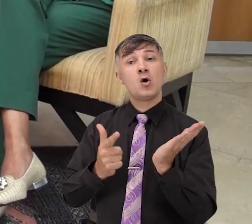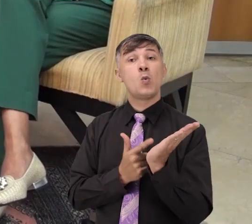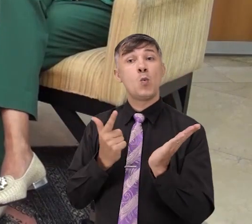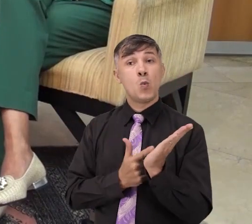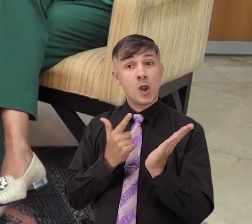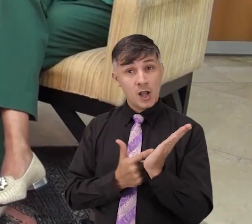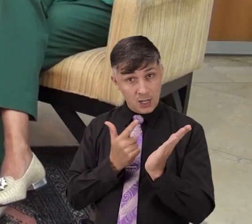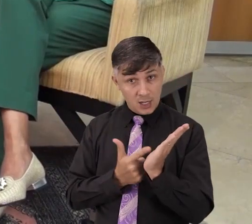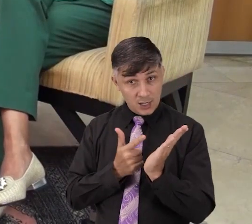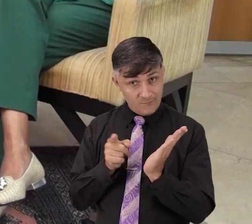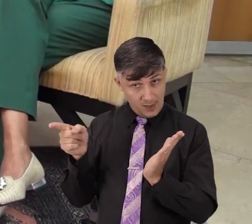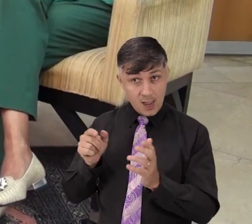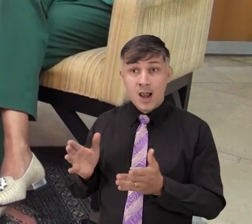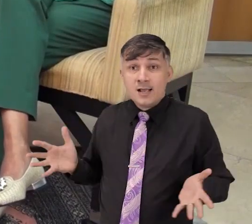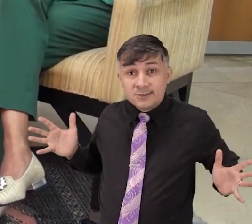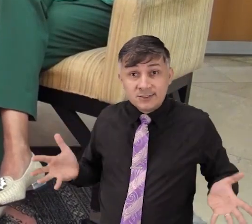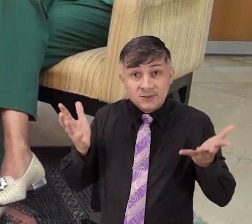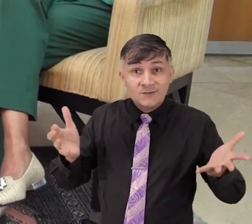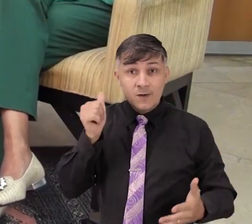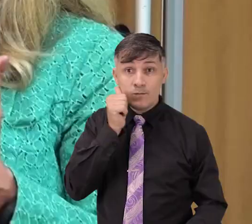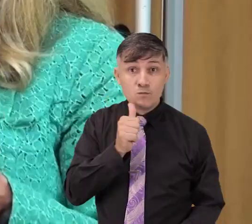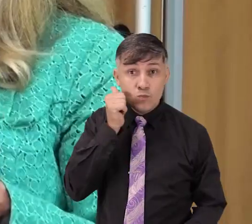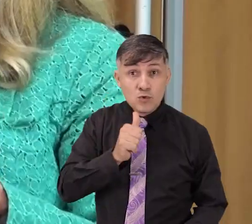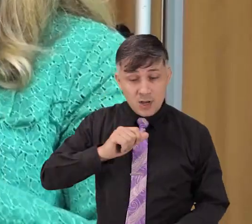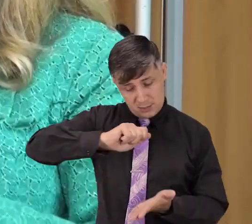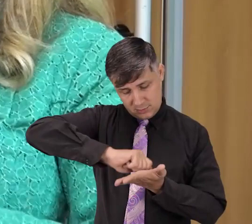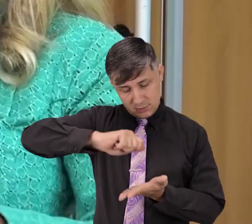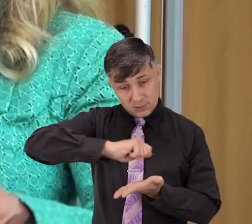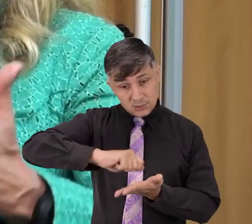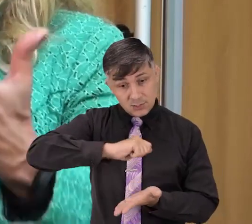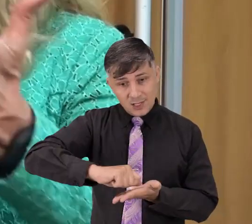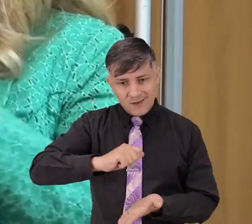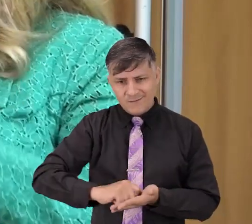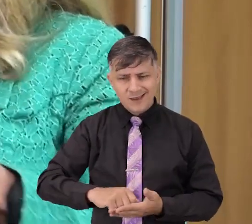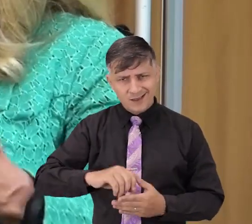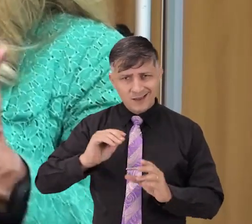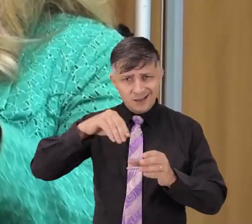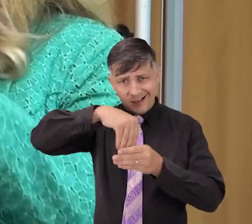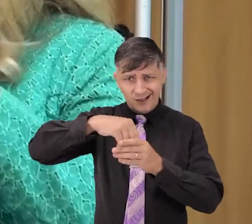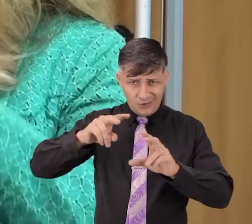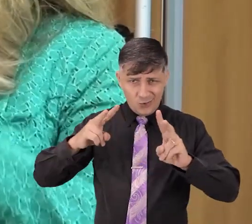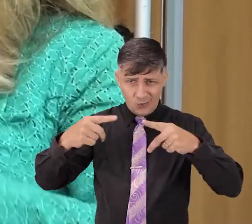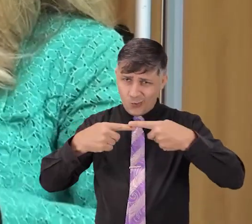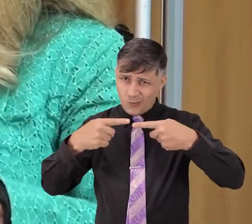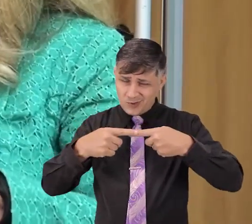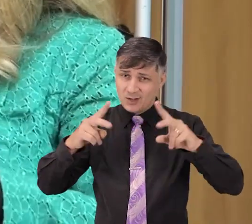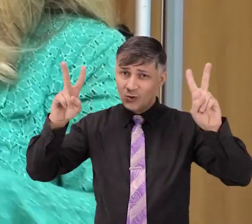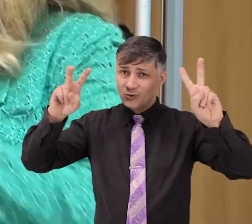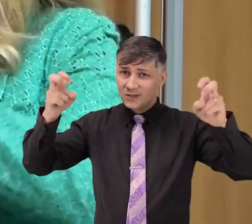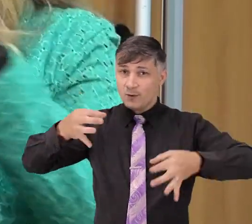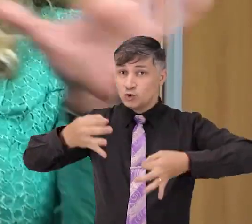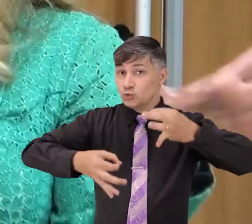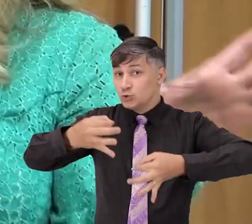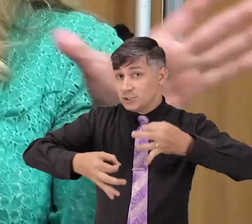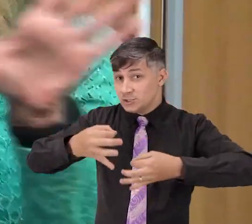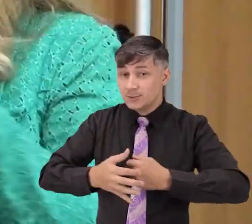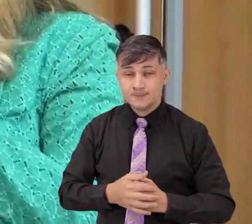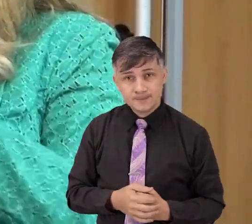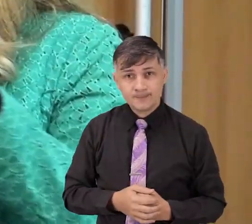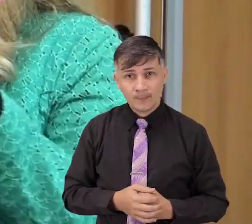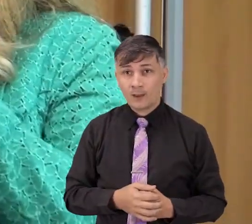um livro em que ela está incentivando as mulheres a escreverem dentro de uma temática também jurídica, aí